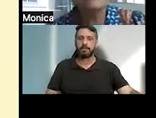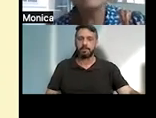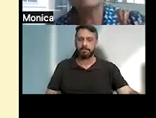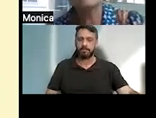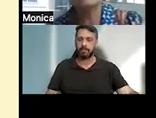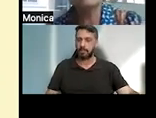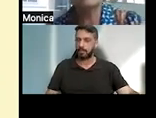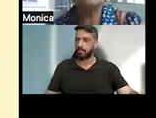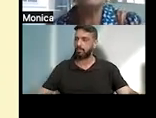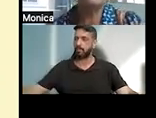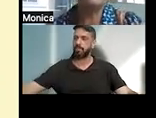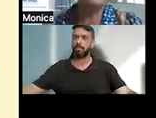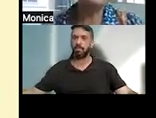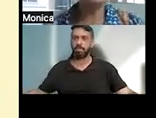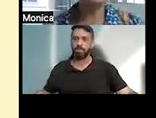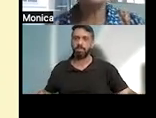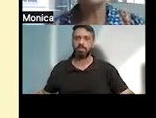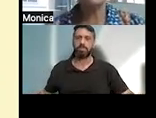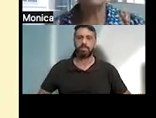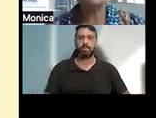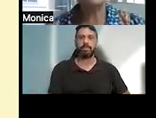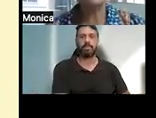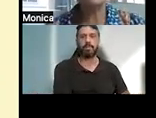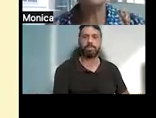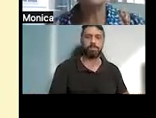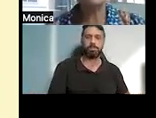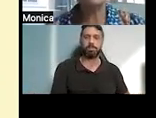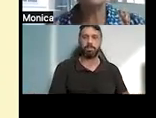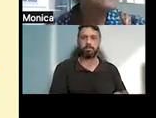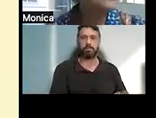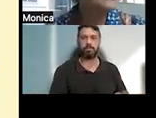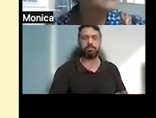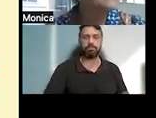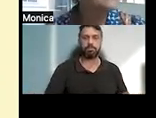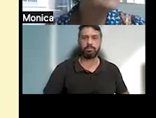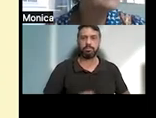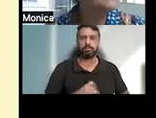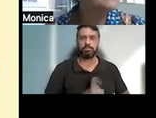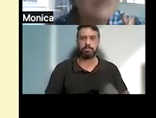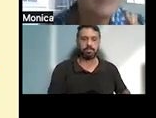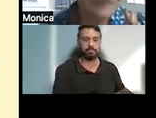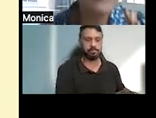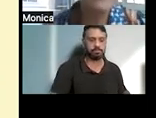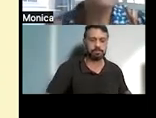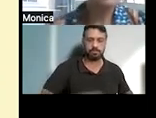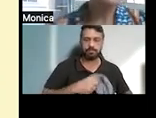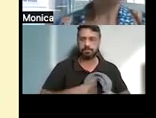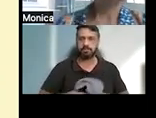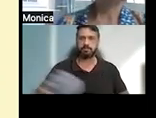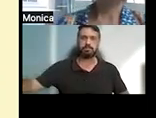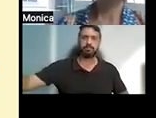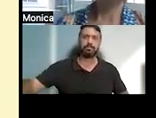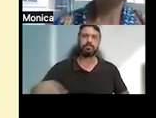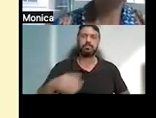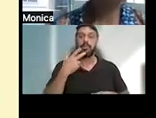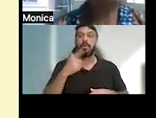isso às vezes dá uma retribuição maior que você descobrir alguma coisa básica